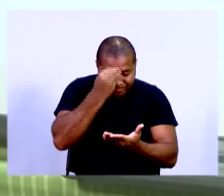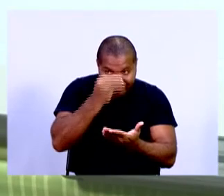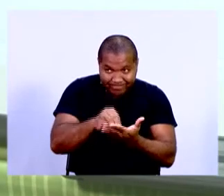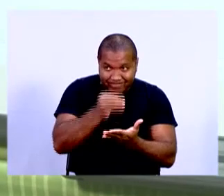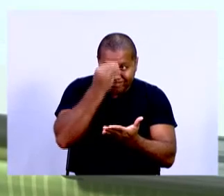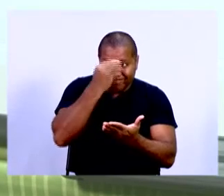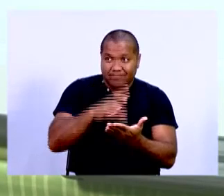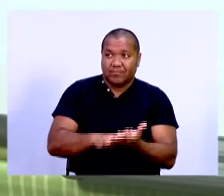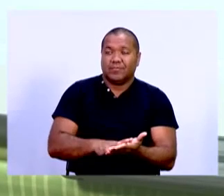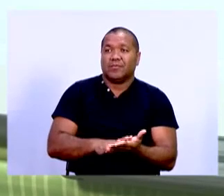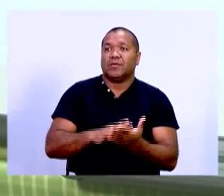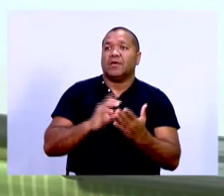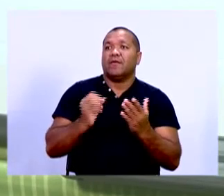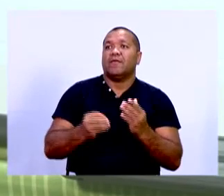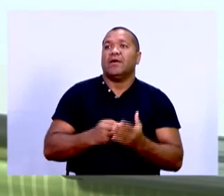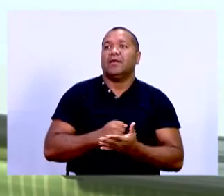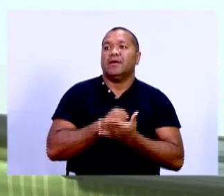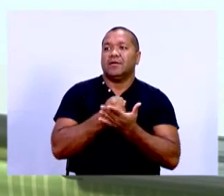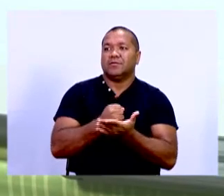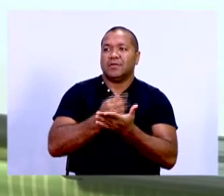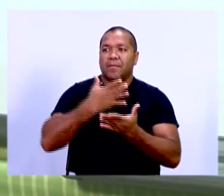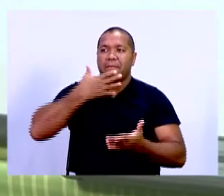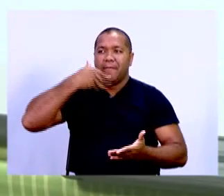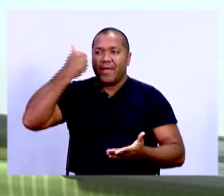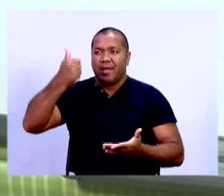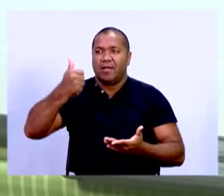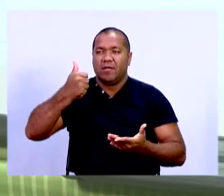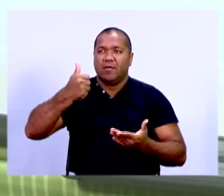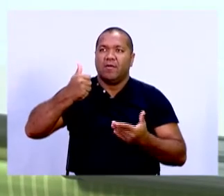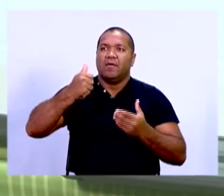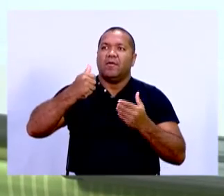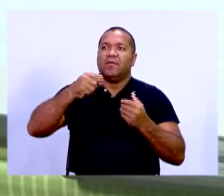estudarem, complementarem o estudo de vocês, melhor vai